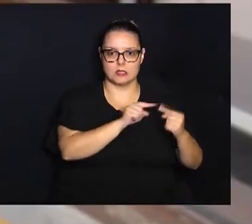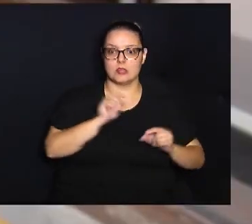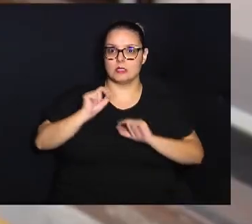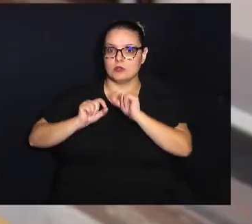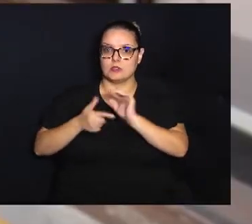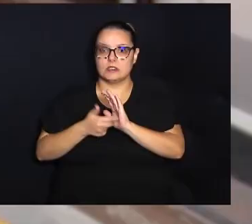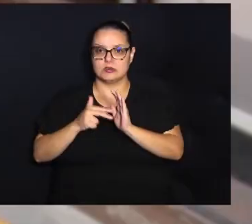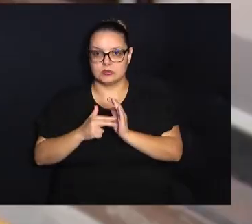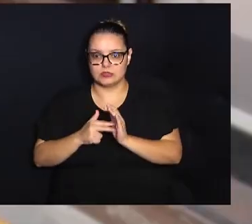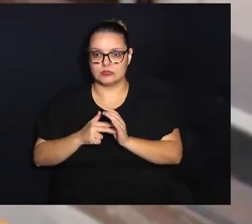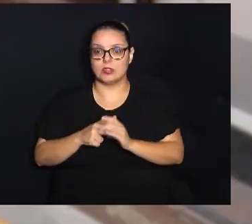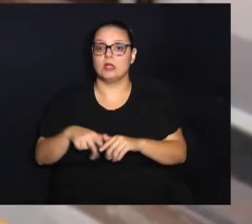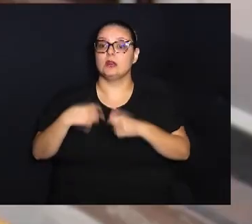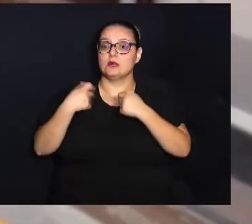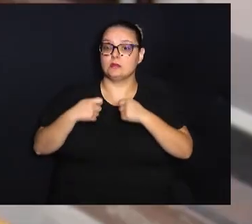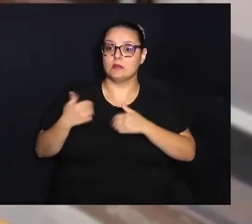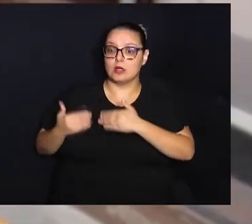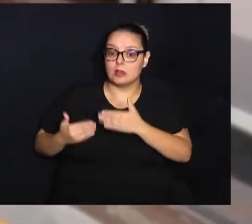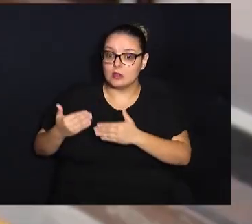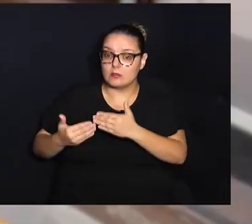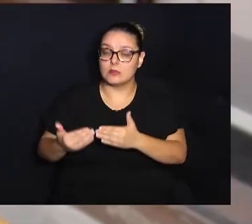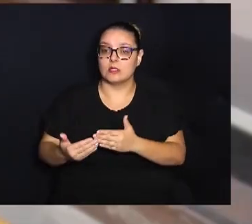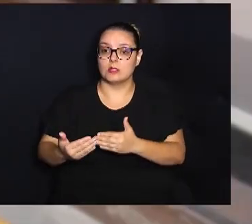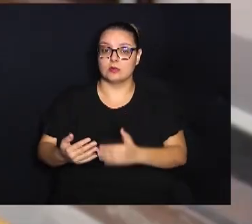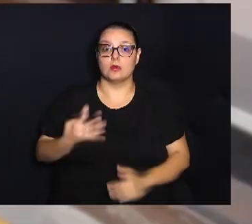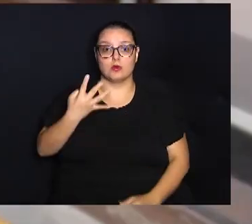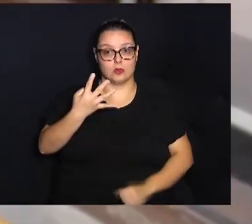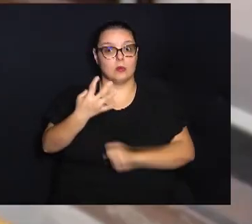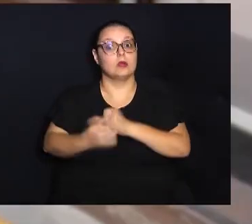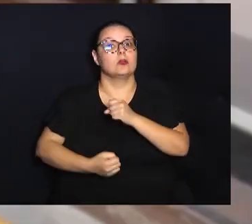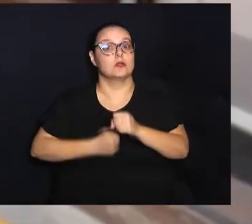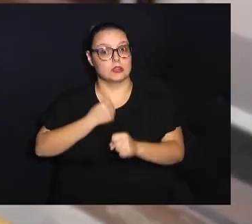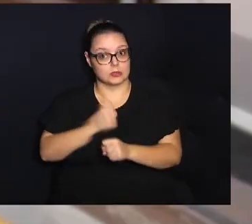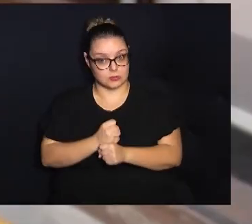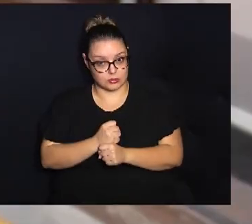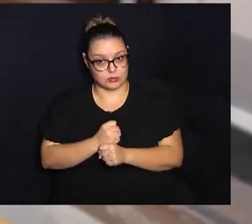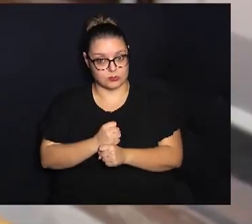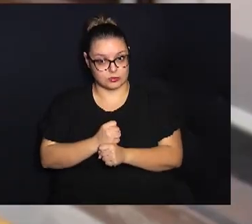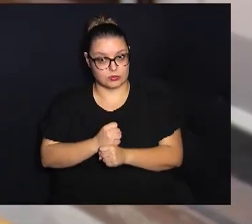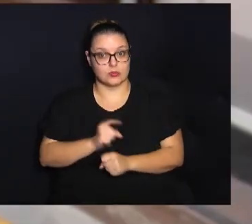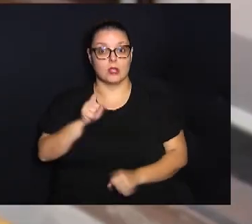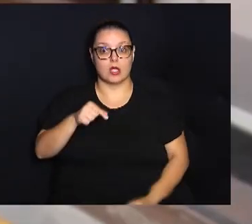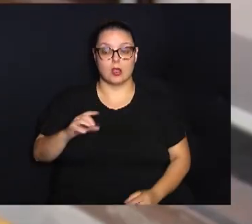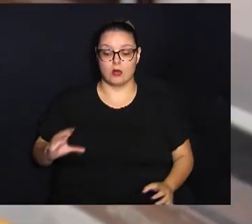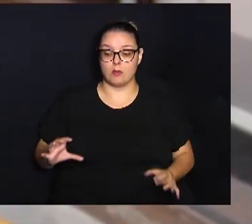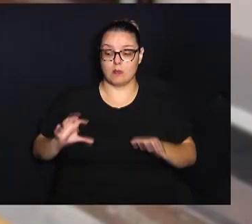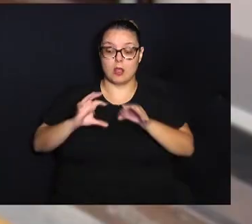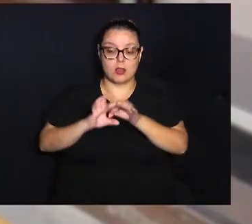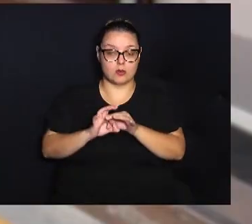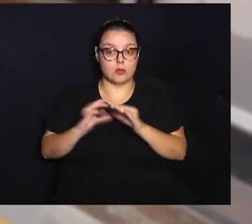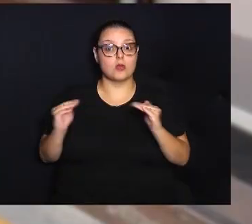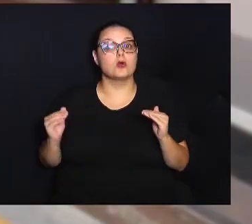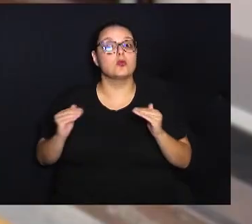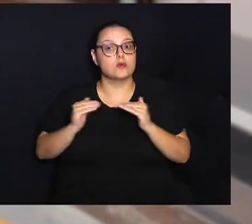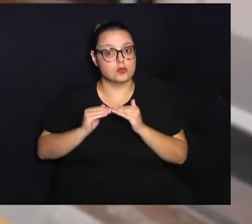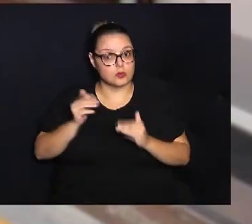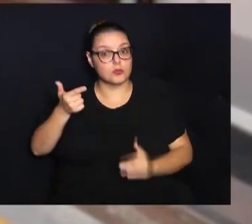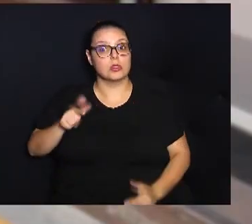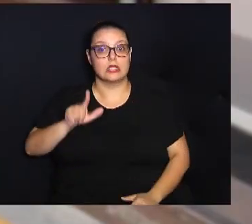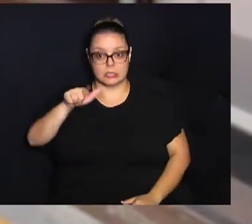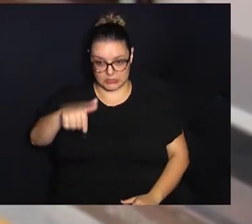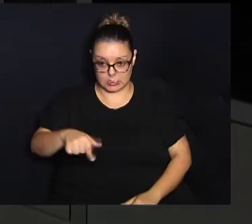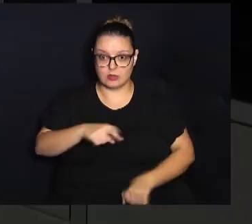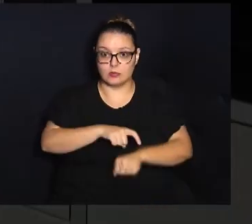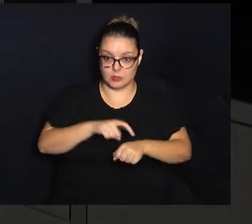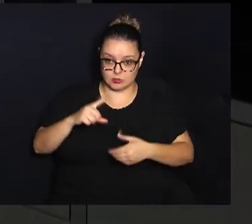que ela deve vigorar por pelo menos 4 anos, ou seja, é uma aliança que deve continuar após o